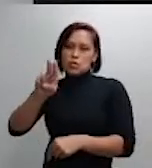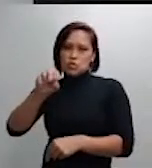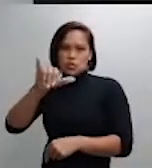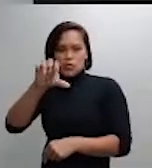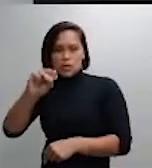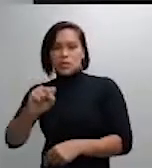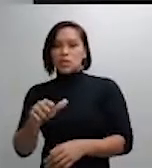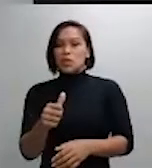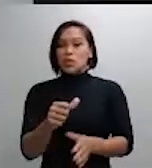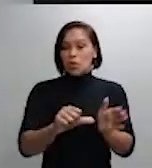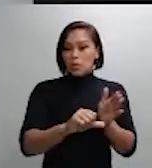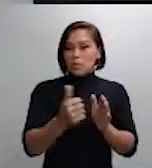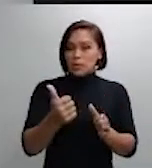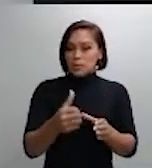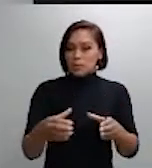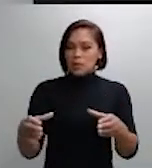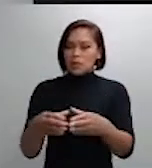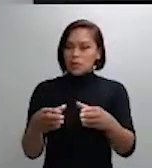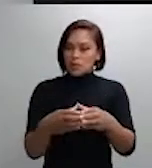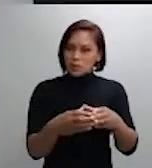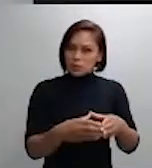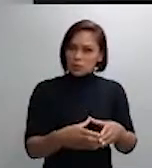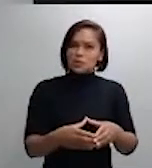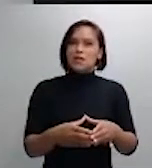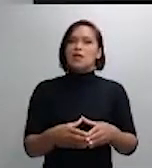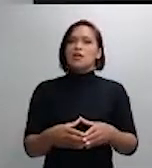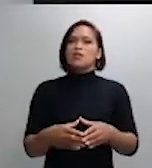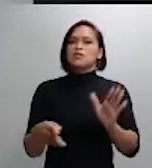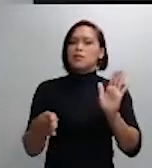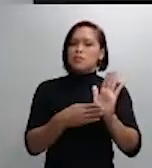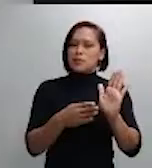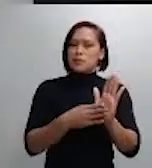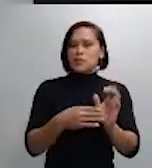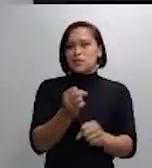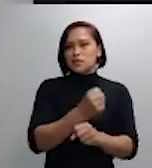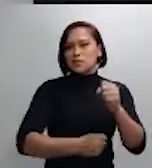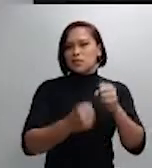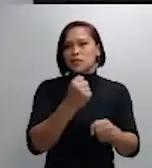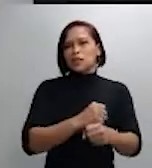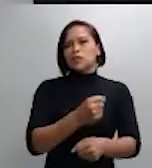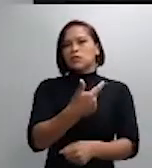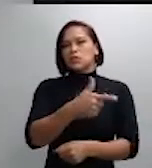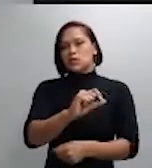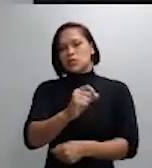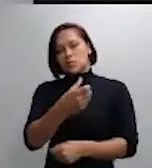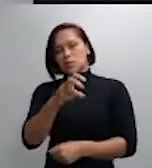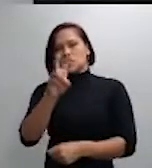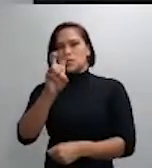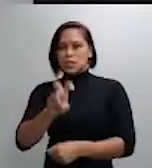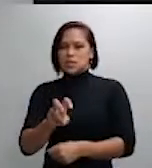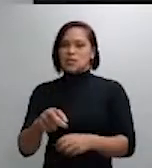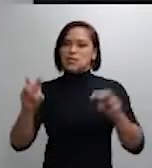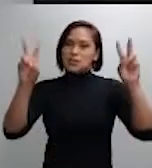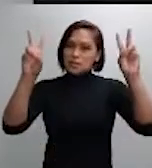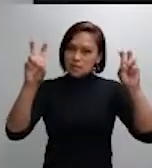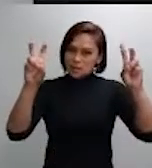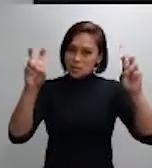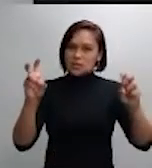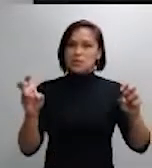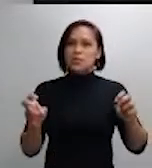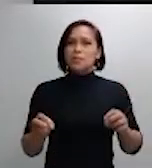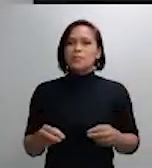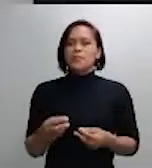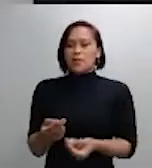brasileiro sobre o novo CPC, em 15 de abril de 2015. Disse o ministro, abre aspas, honorários têm